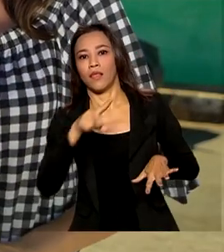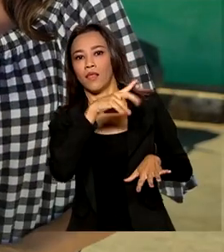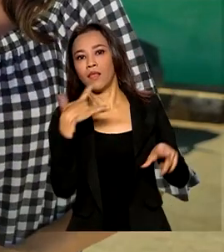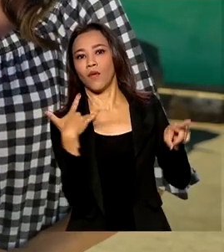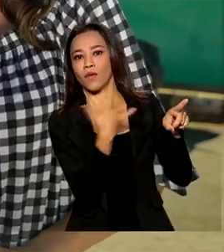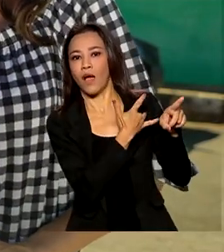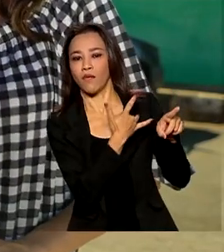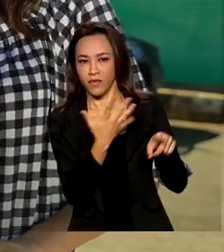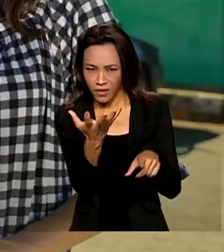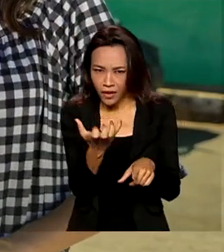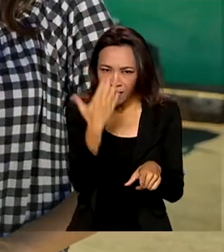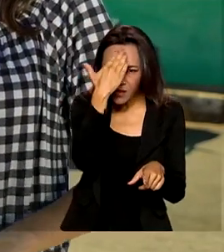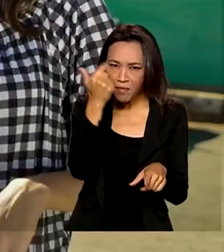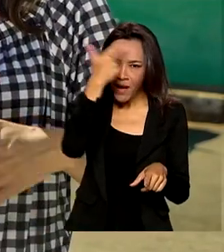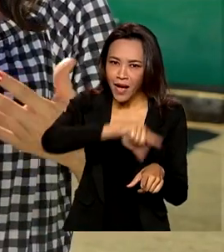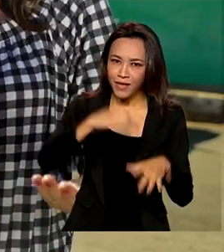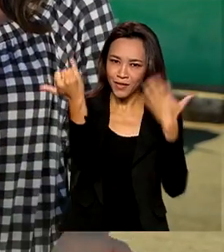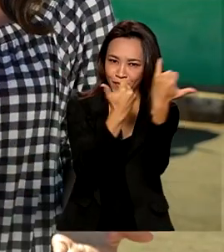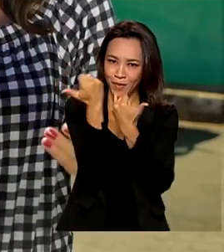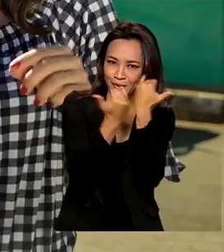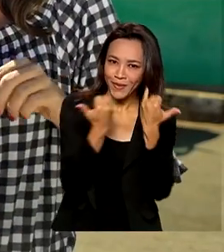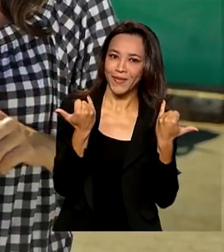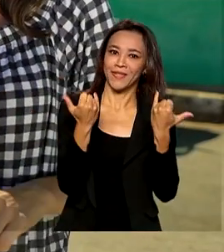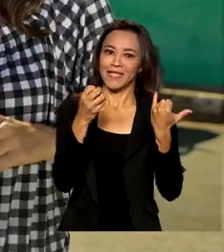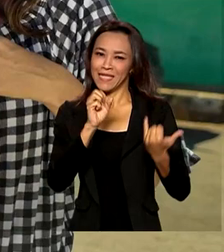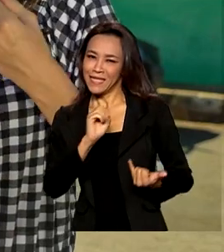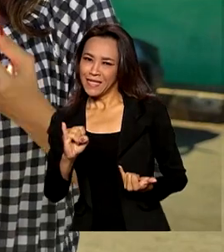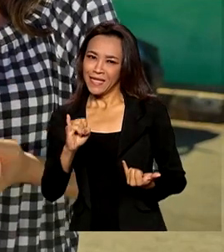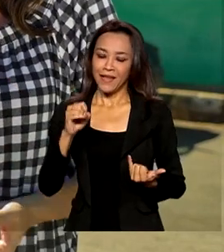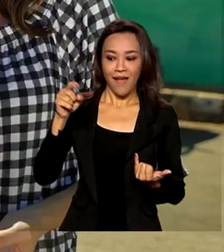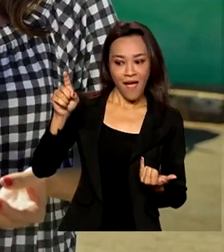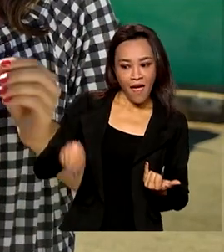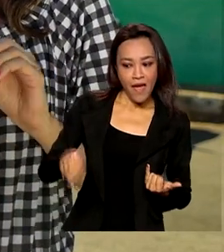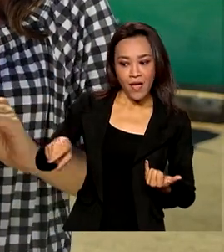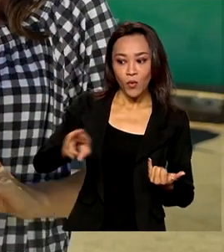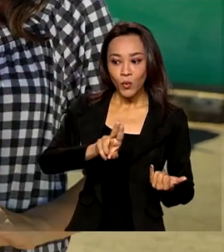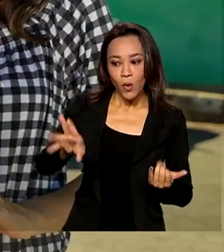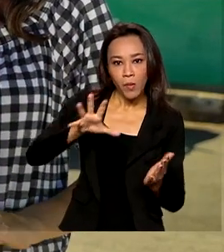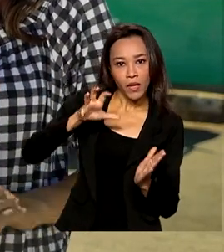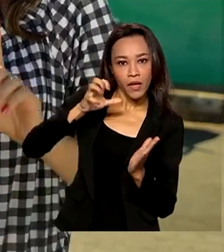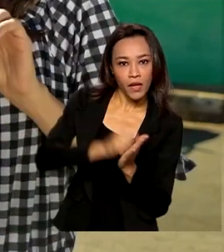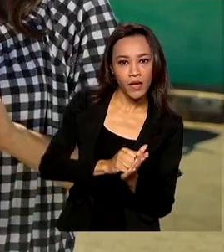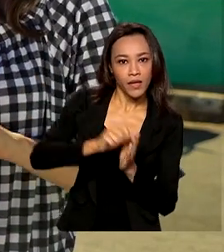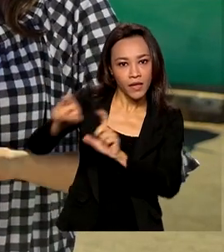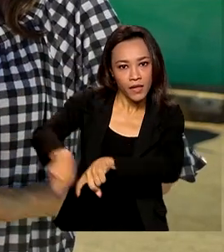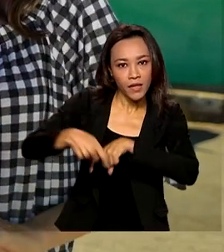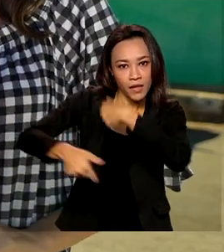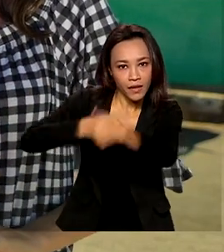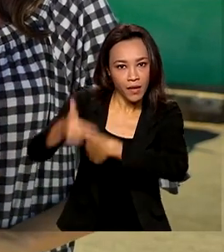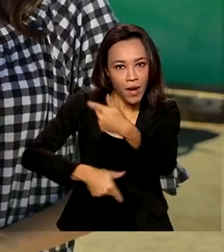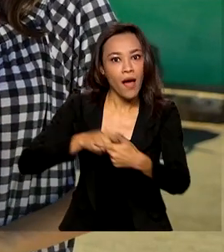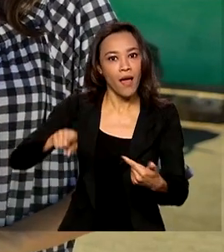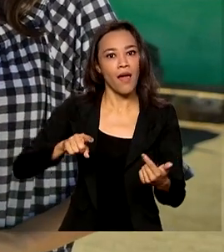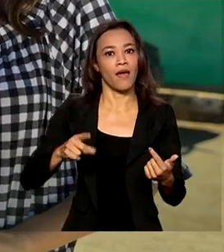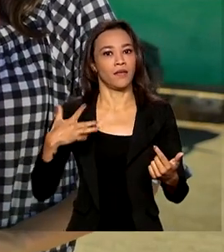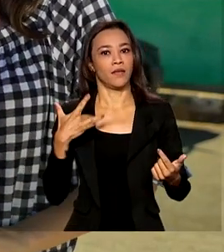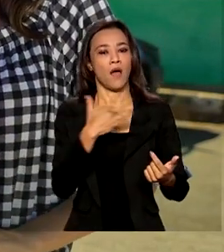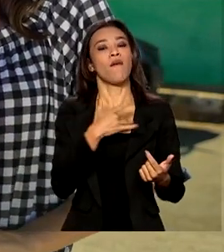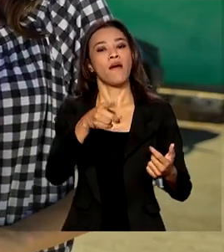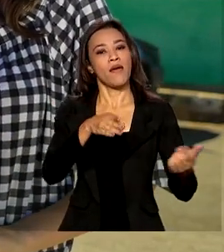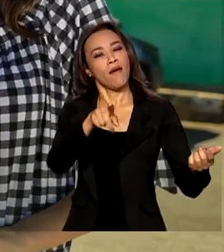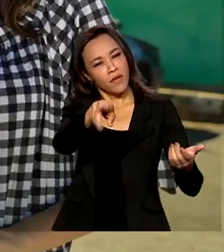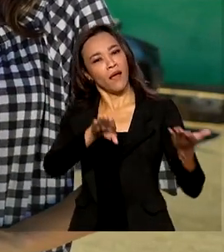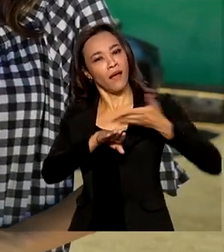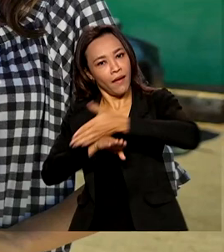saber mais sobre produtos orgânicos ou quer saber se um produtor é cadastrado como orgânico, entre no site do Ministério